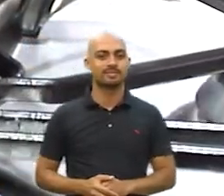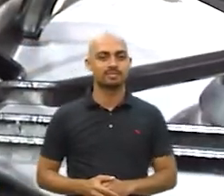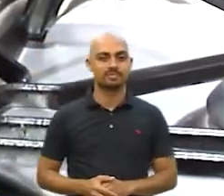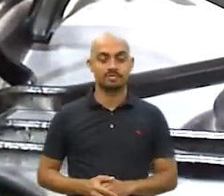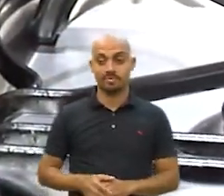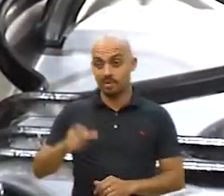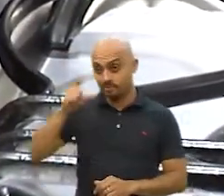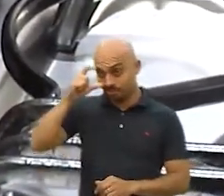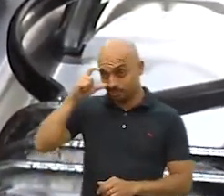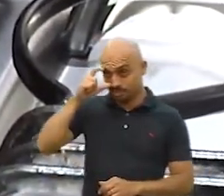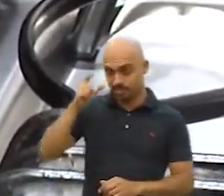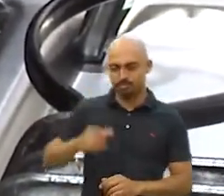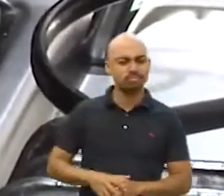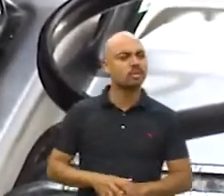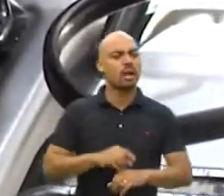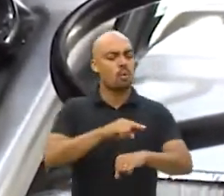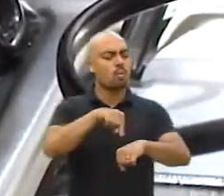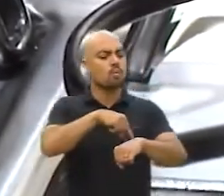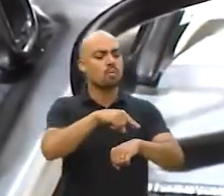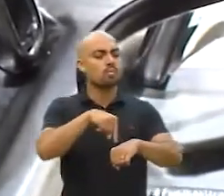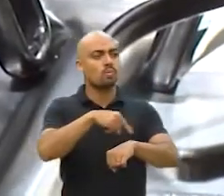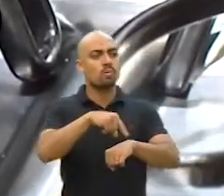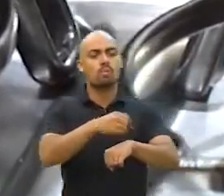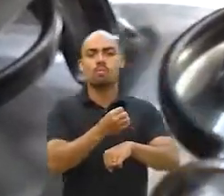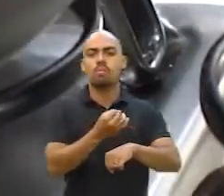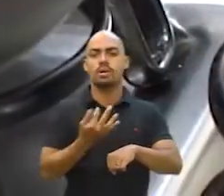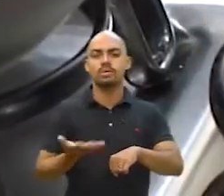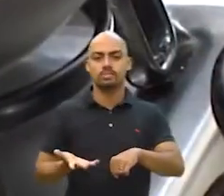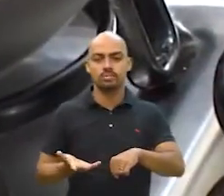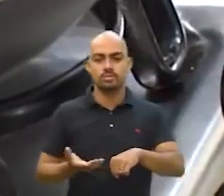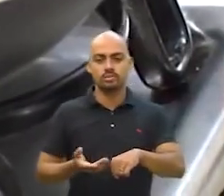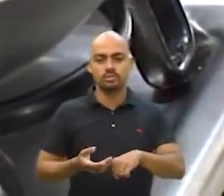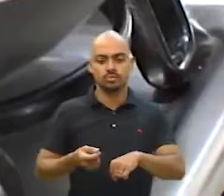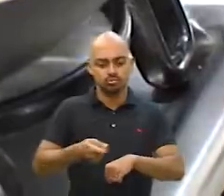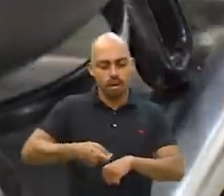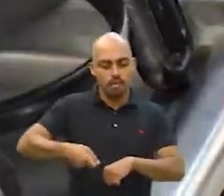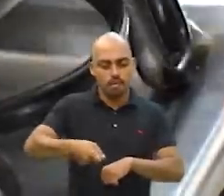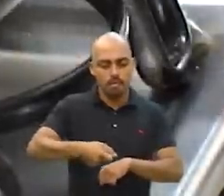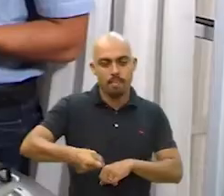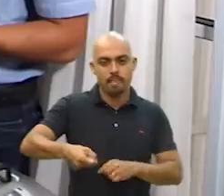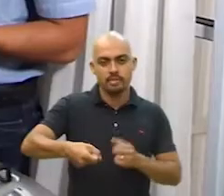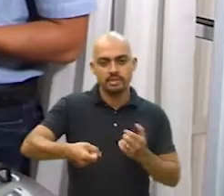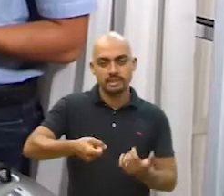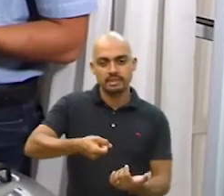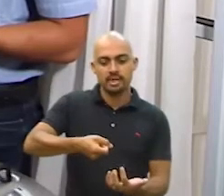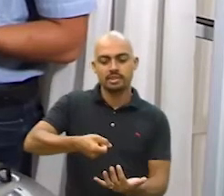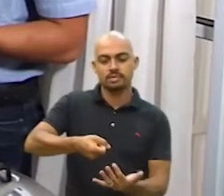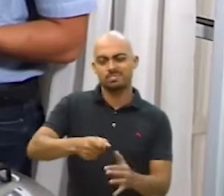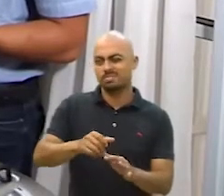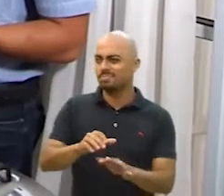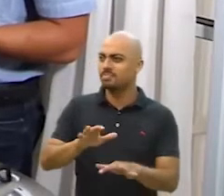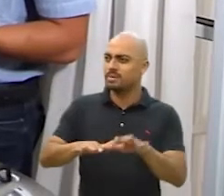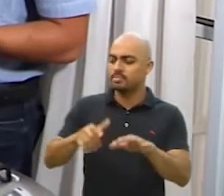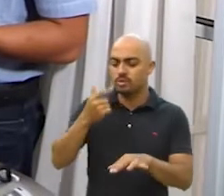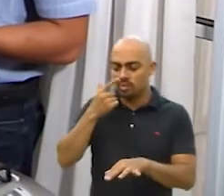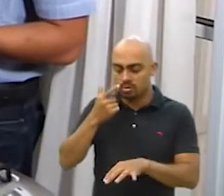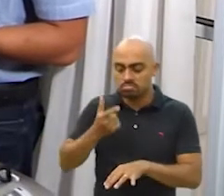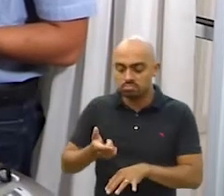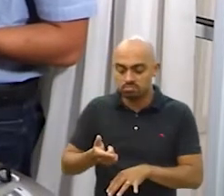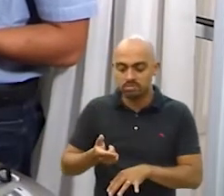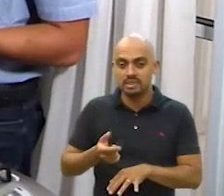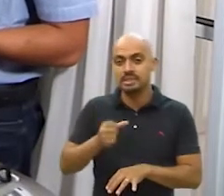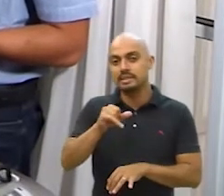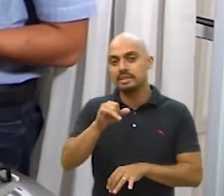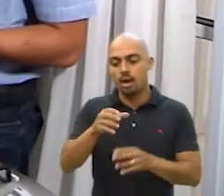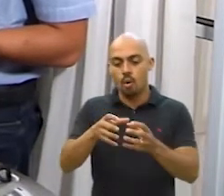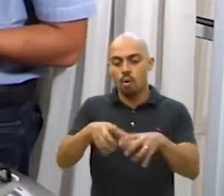Michel. E agora, por quanto mais tempo a gente vai ficar dourando do outro lado? É, fica assim, você sempre vai dando uma olhadinha, né?